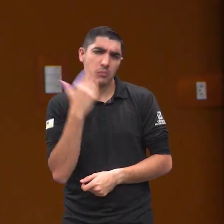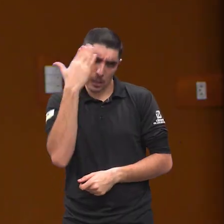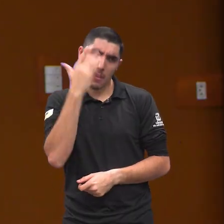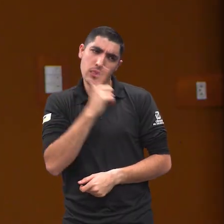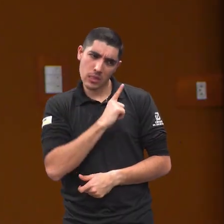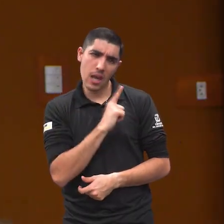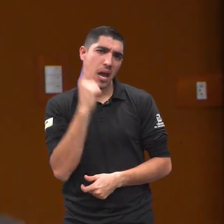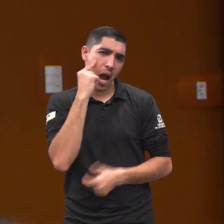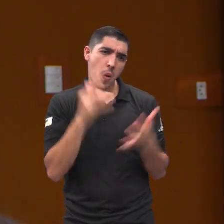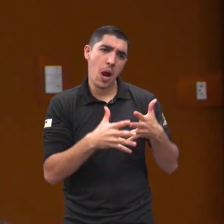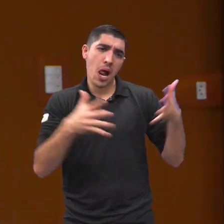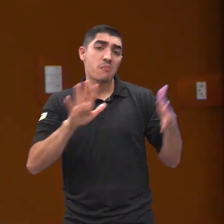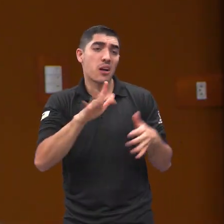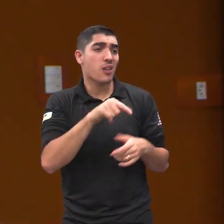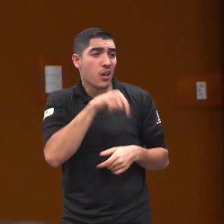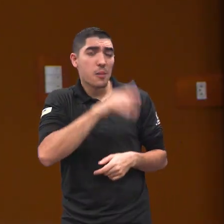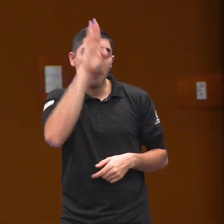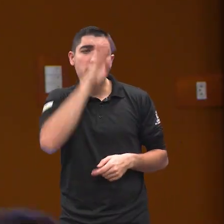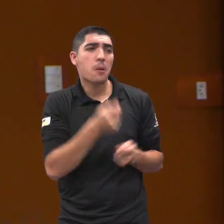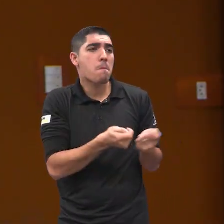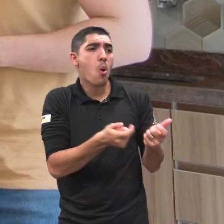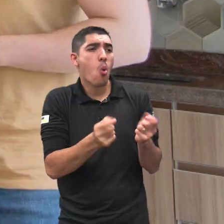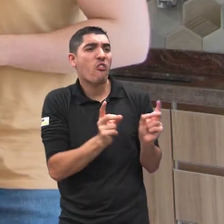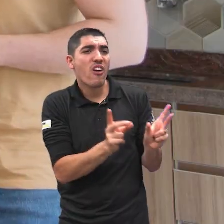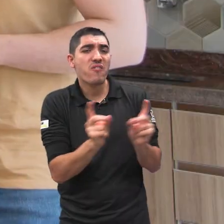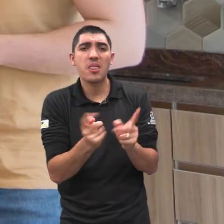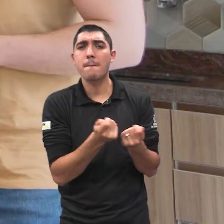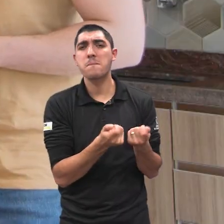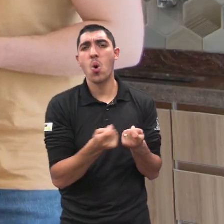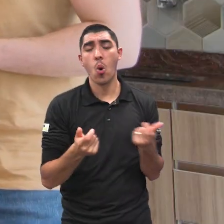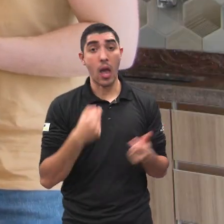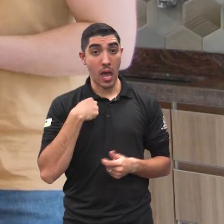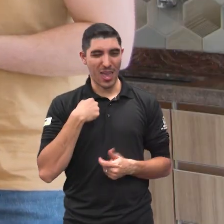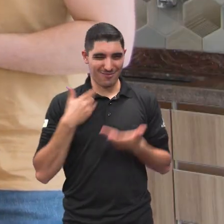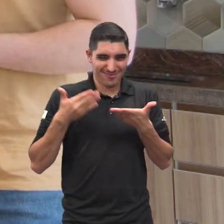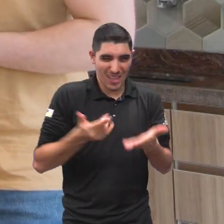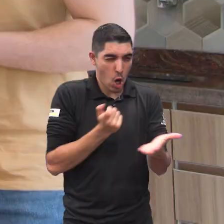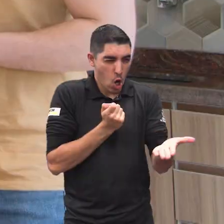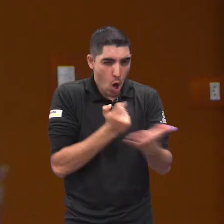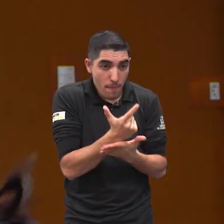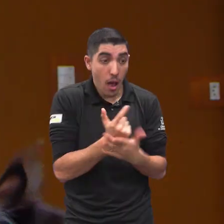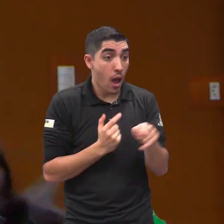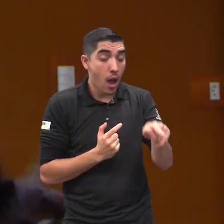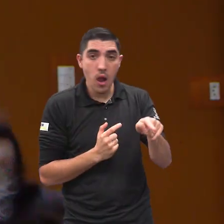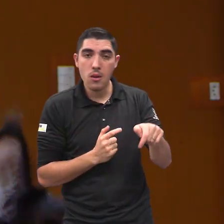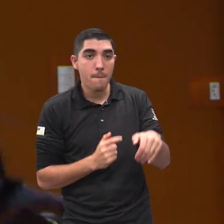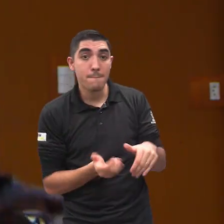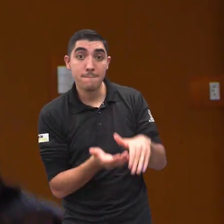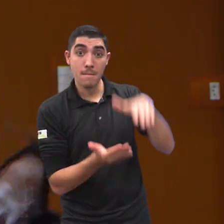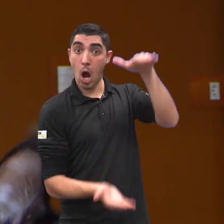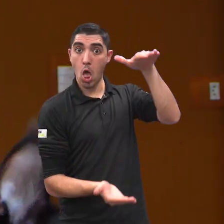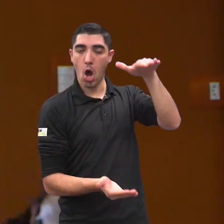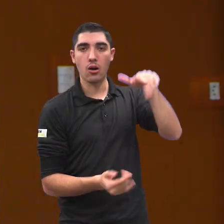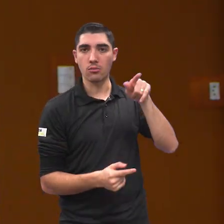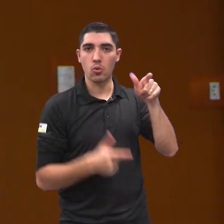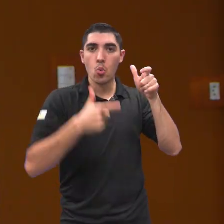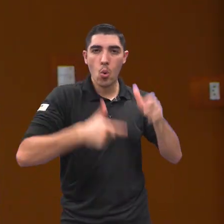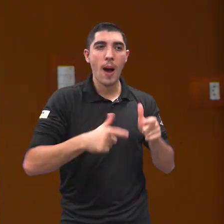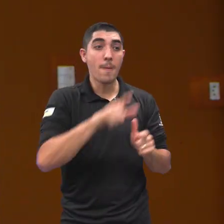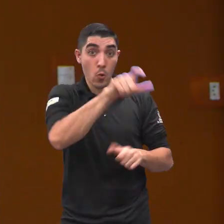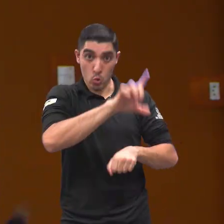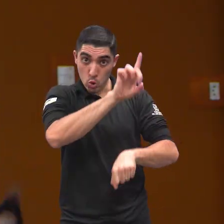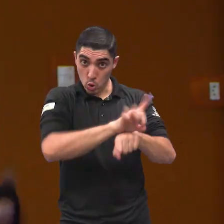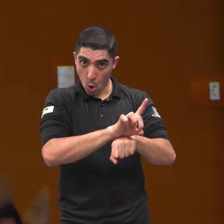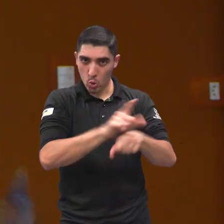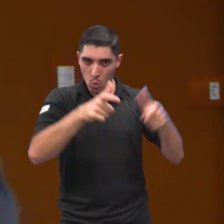que existia, mas não tinha tão disponível, né? Quando eu fui comprar ele era um dos maiores do gatinho. Até quando eu